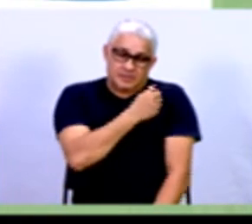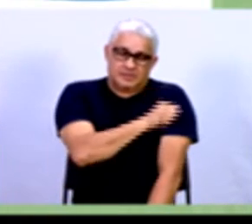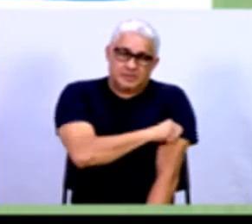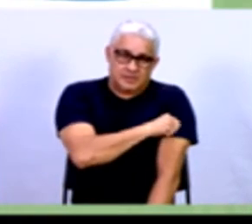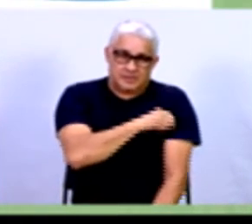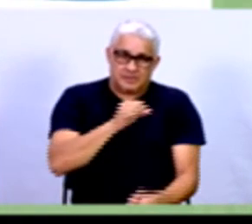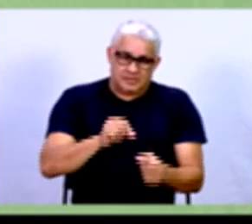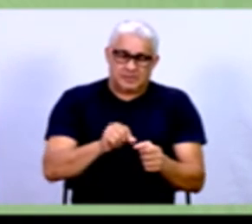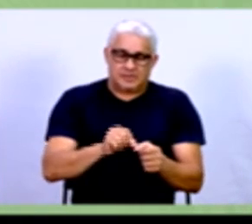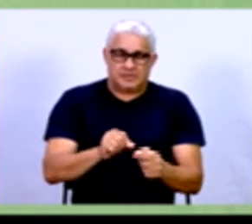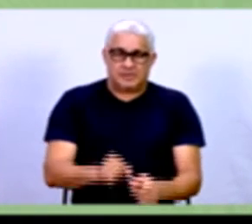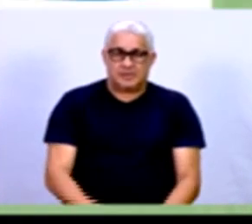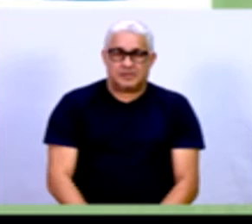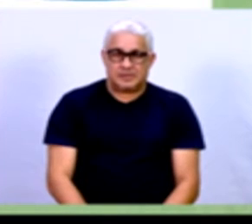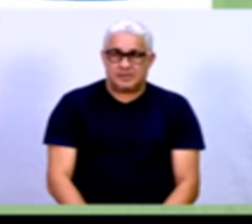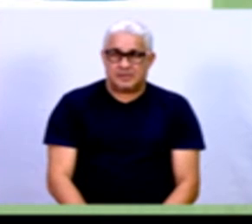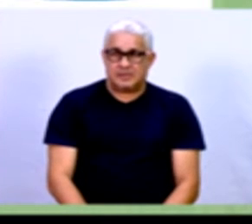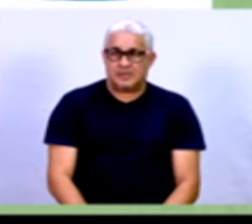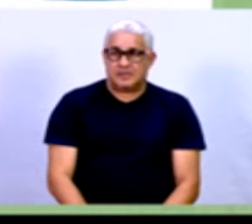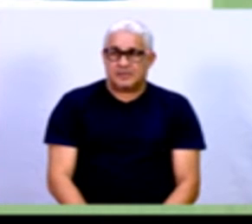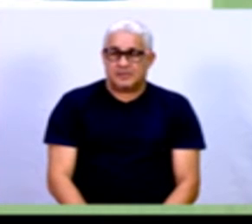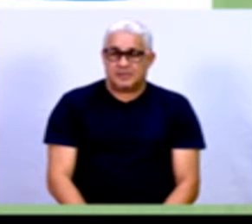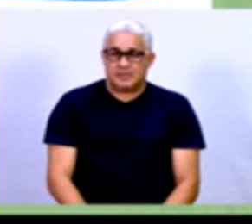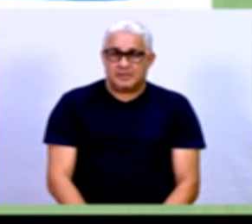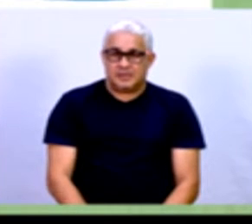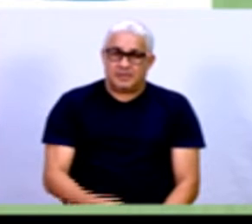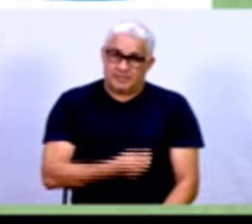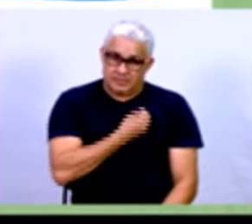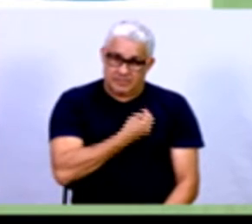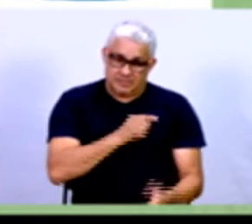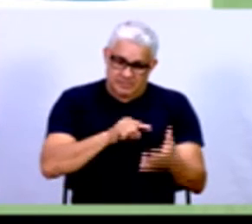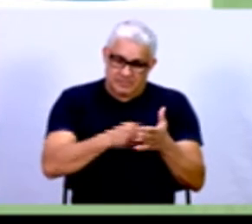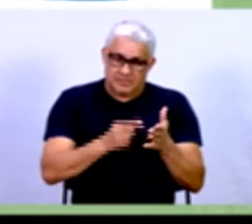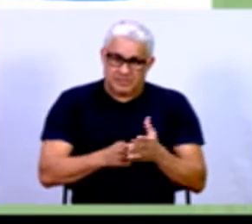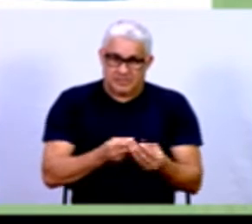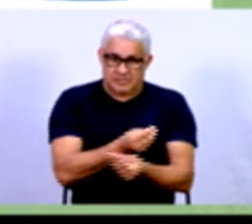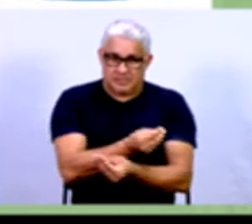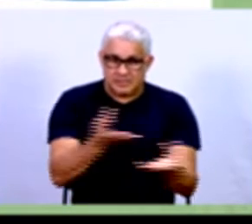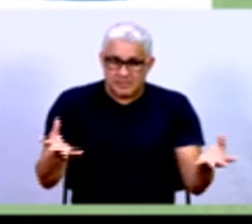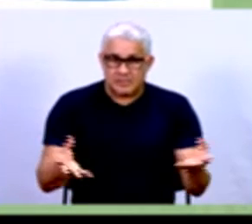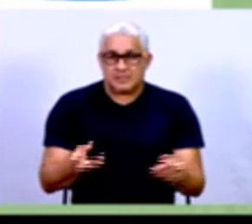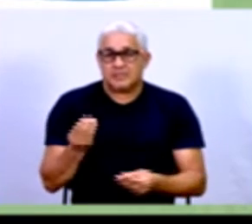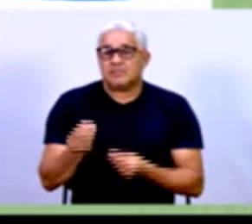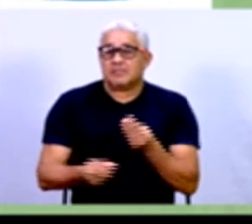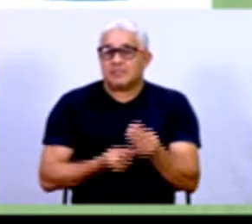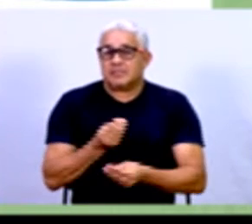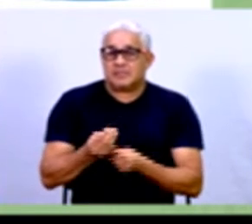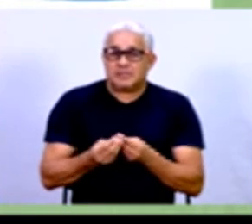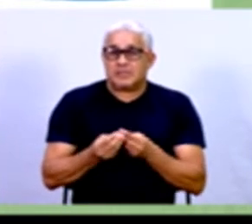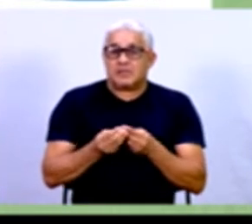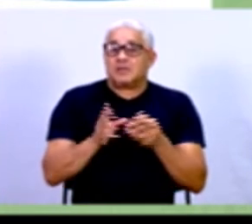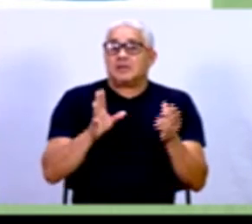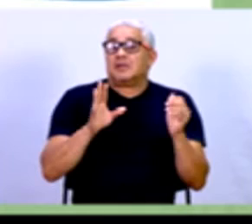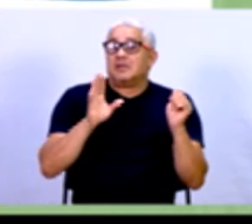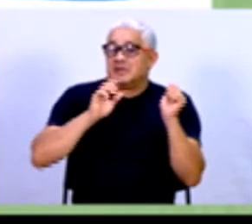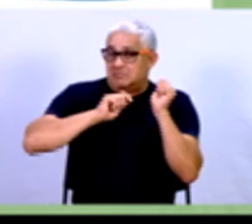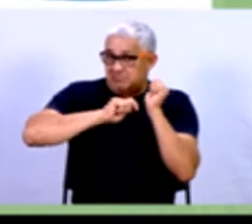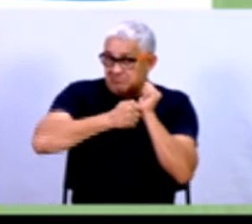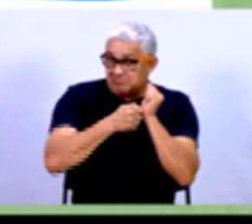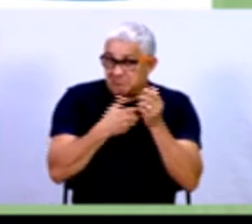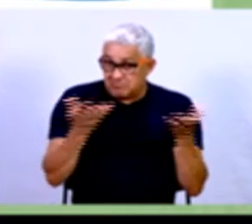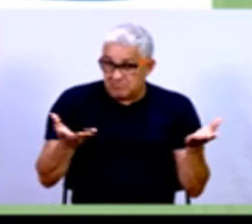fez a distribuição de frequência, tá, pessoal? Então, assim, qual que é o segredo? A